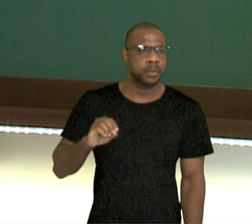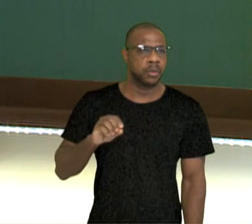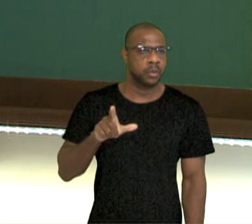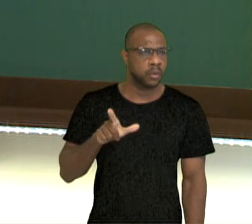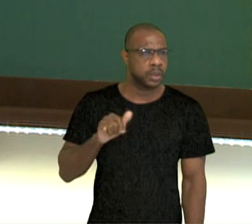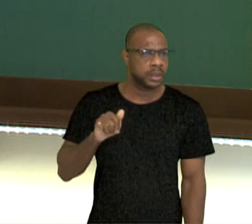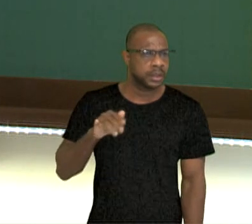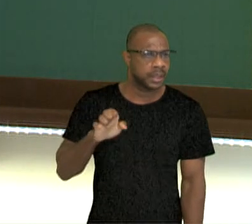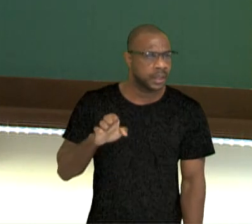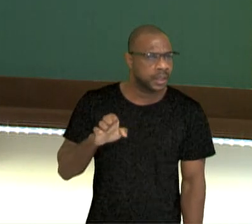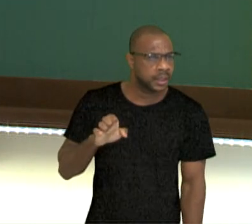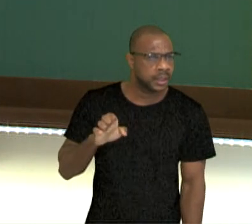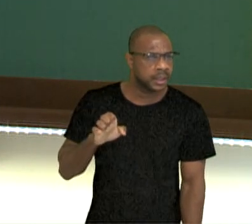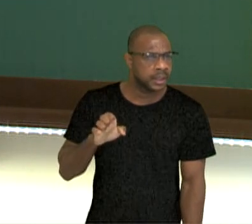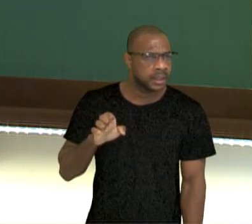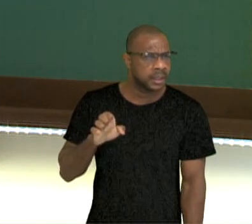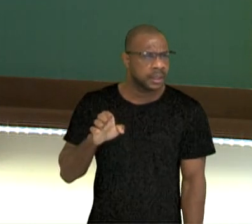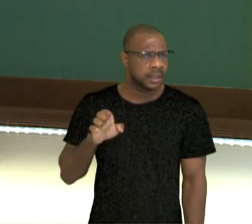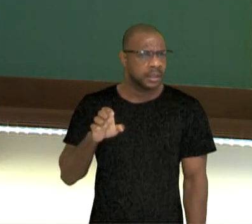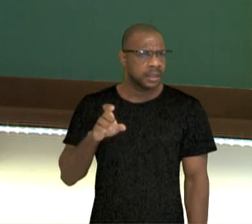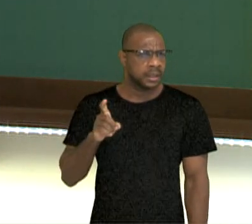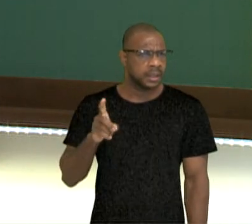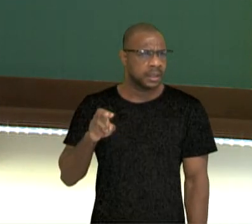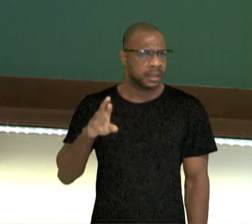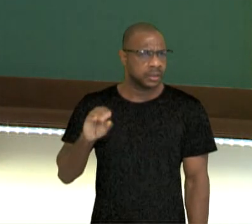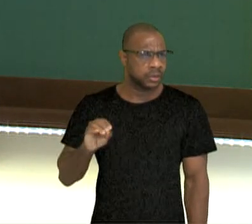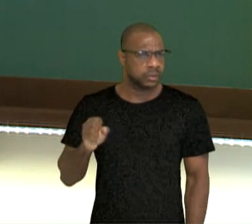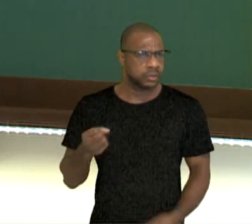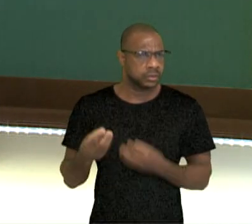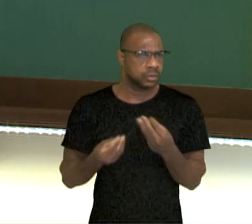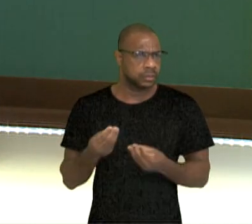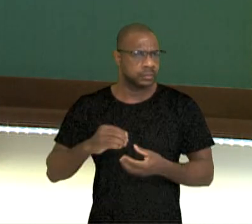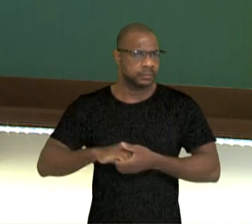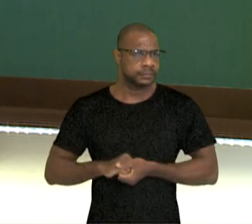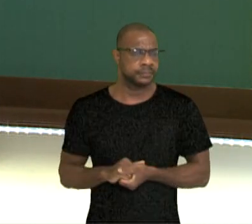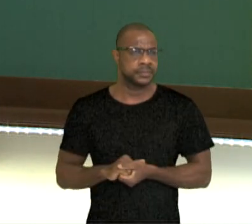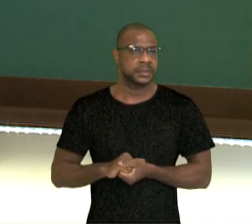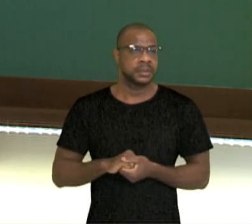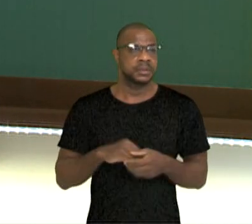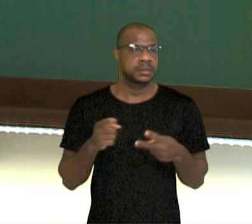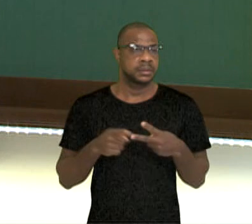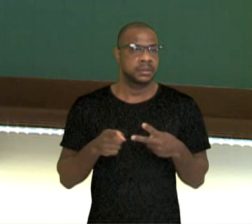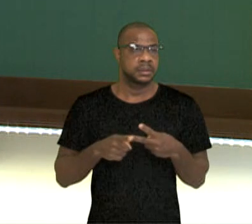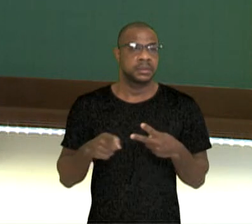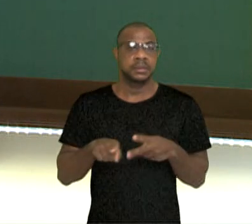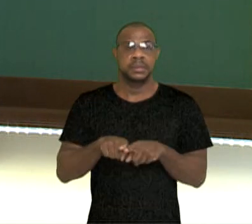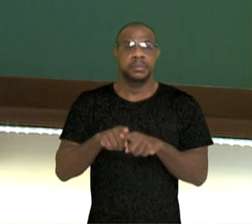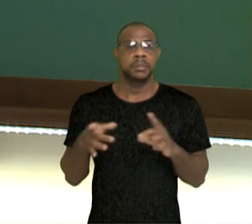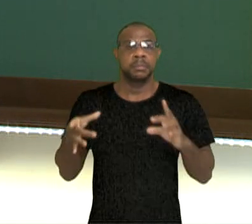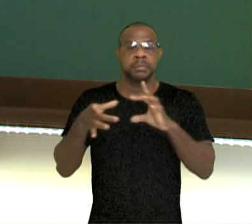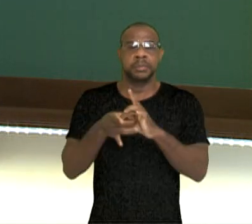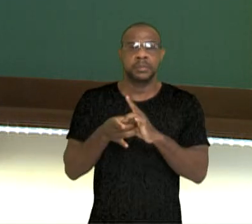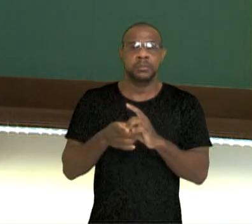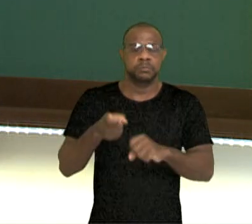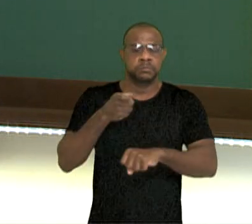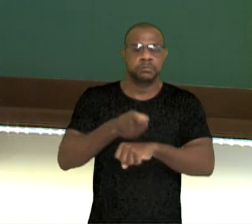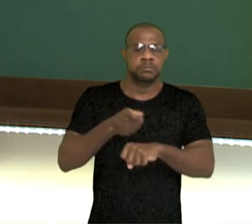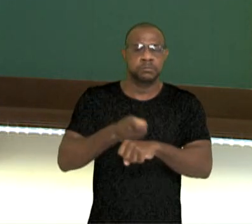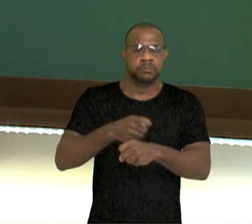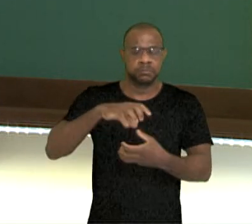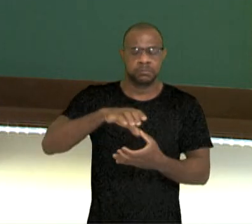nome diferente, mas é muito fácil, tá? Vocês vão ver que é fácil. E associar o solo da sua